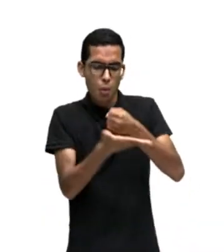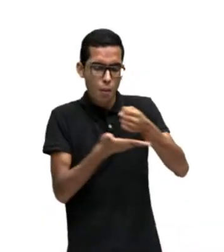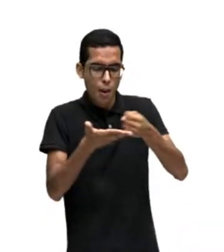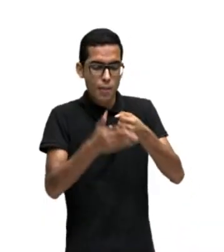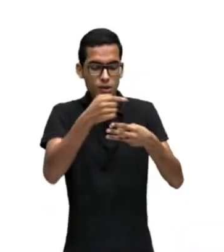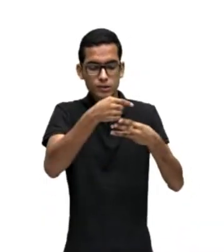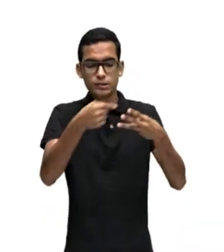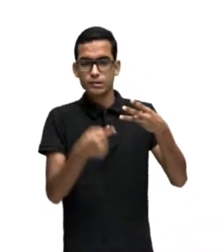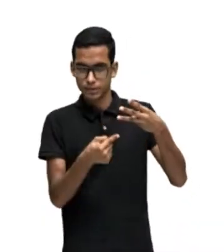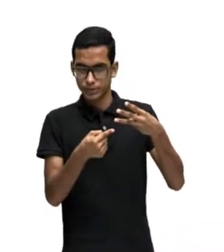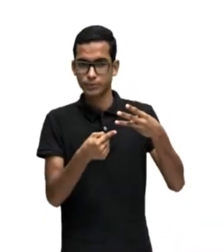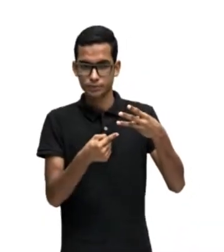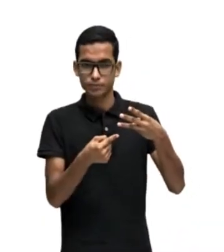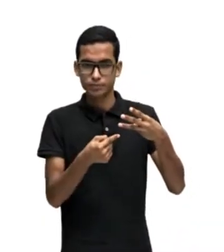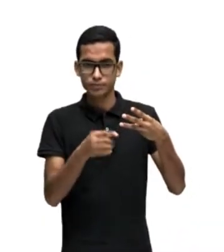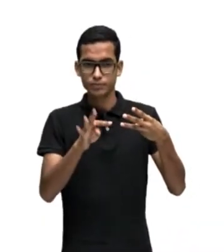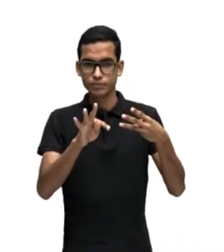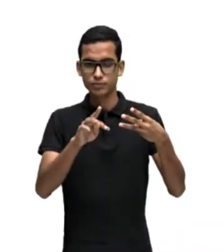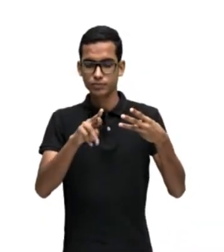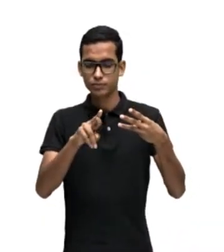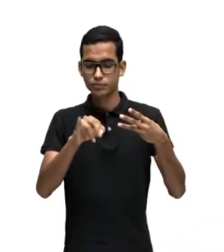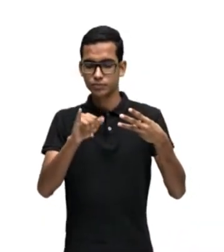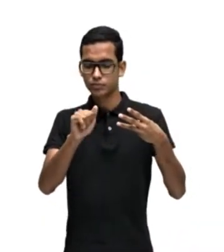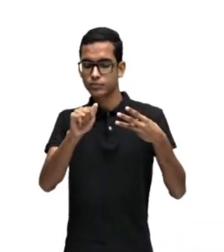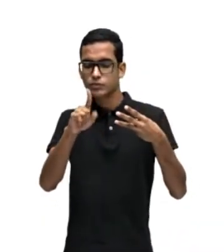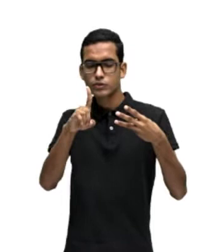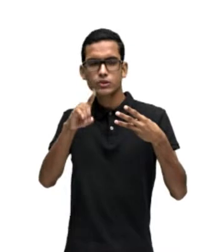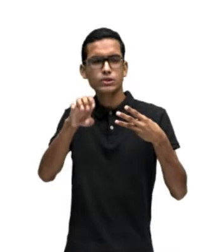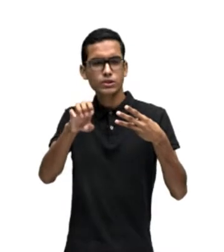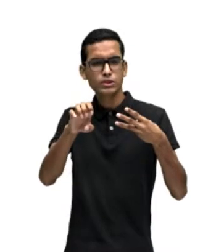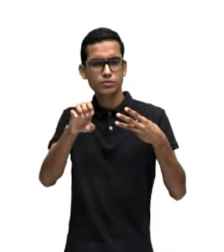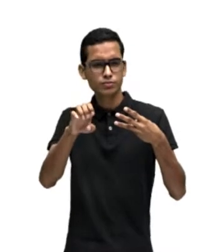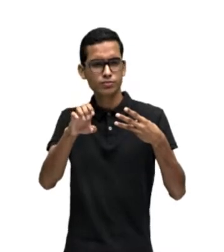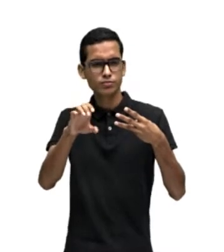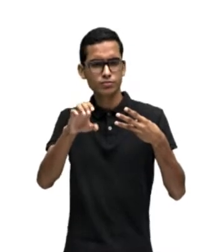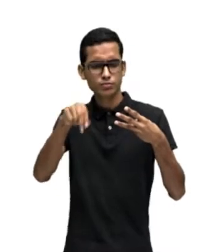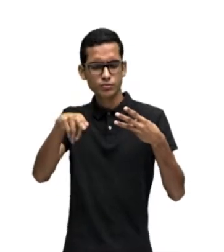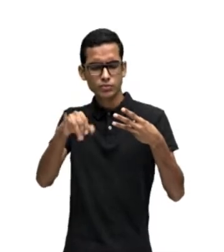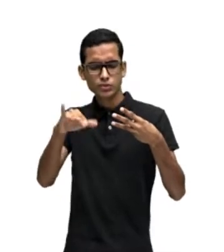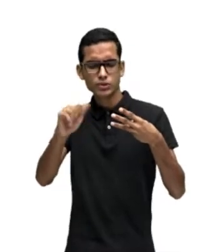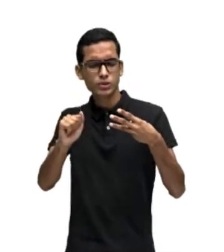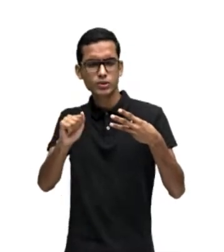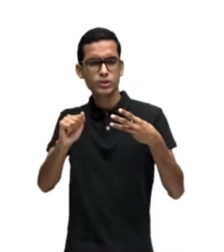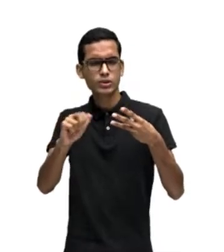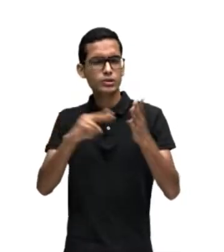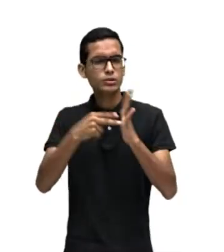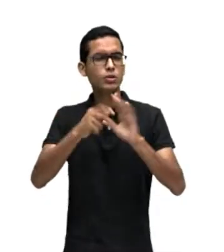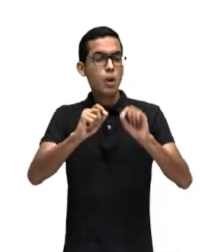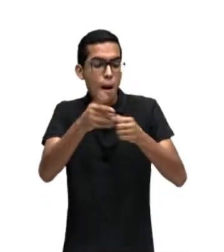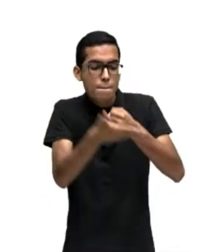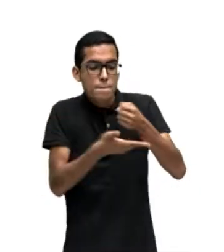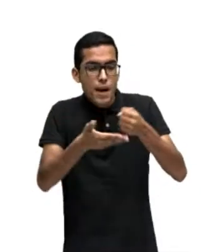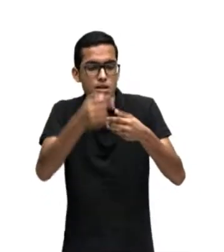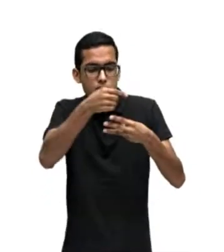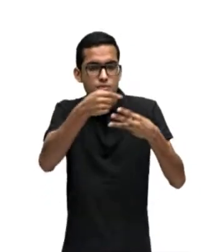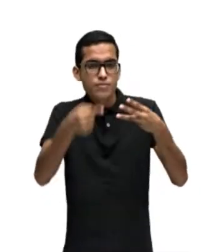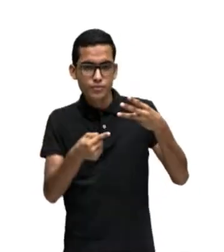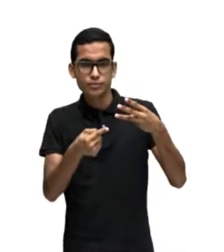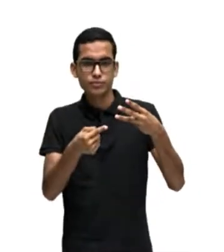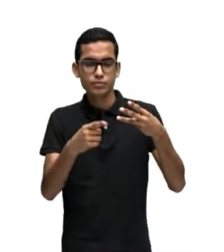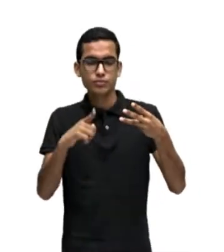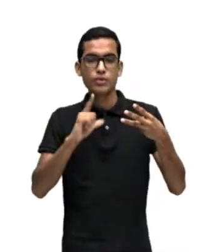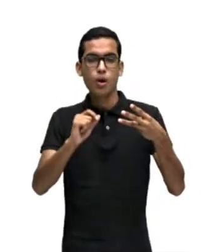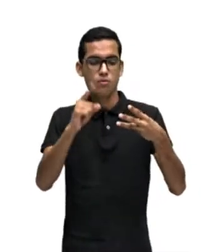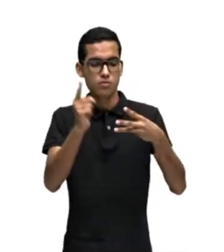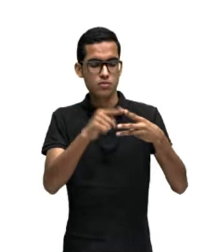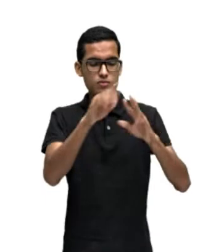3 elementos para ele acontecer. Então, olha só, o teatro não existe sem sua tríade, que é o texto,